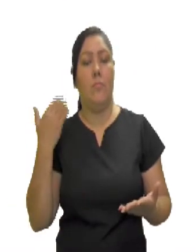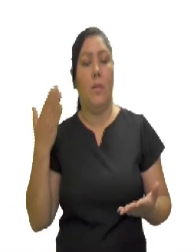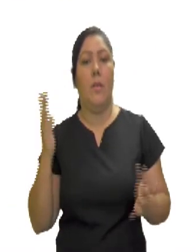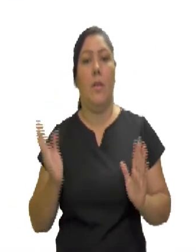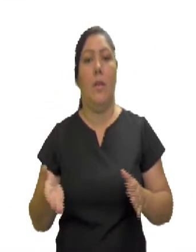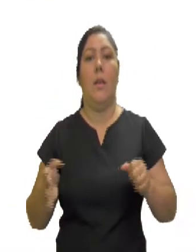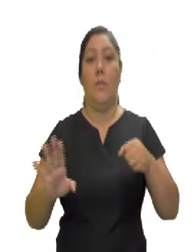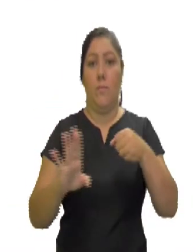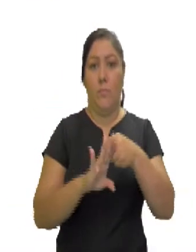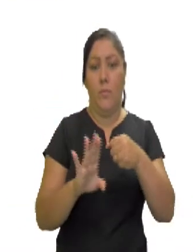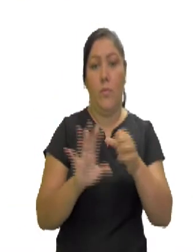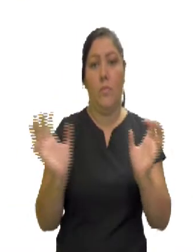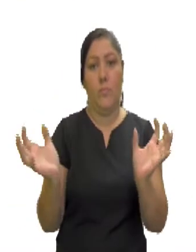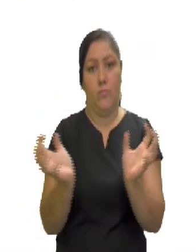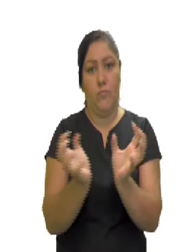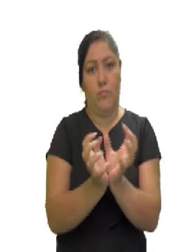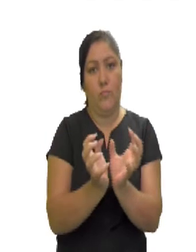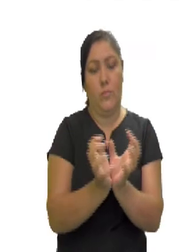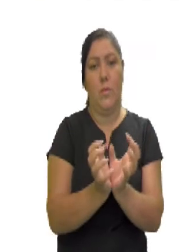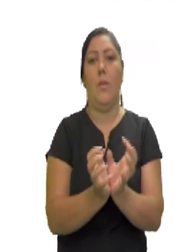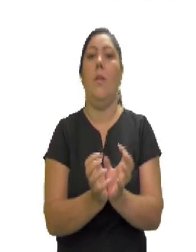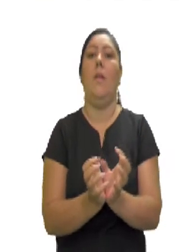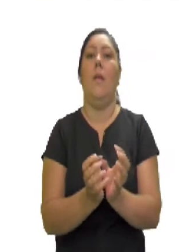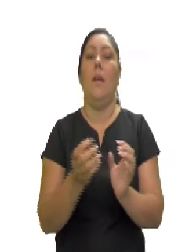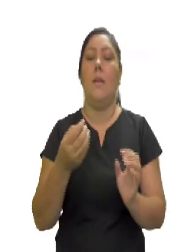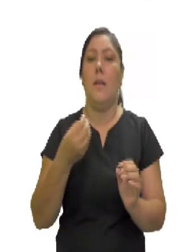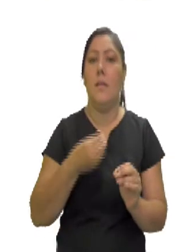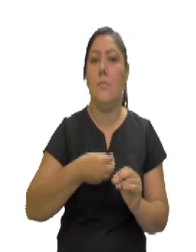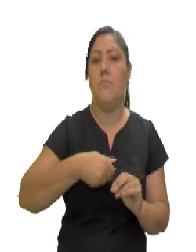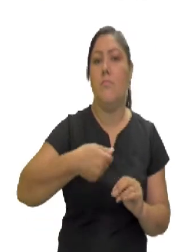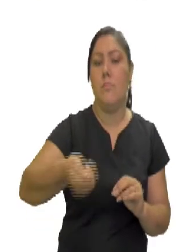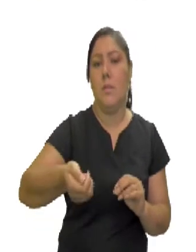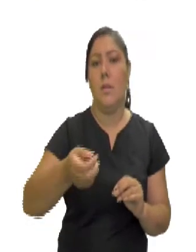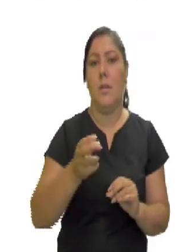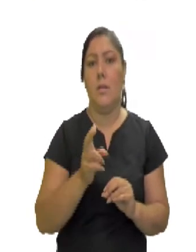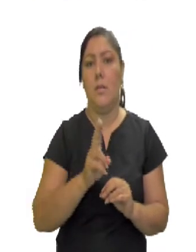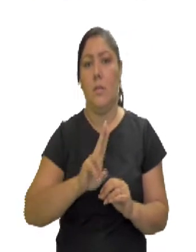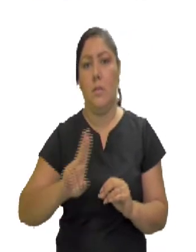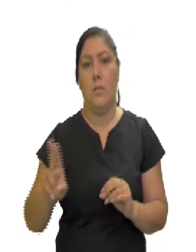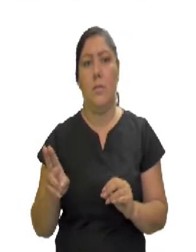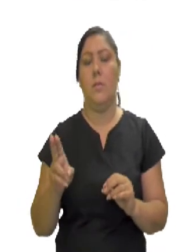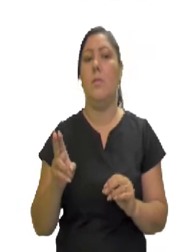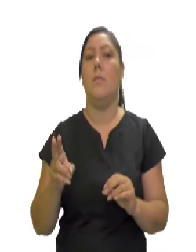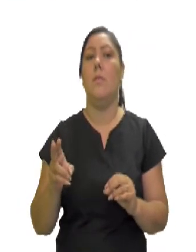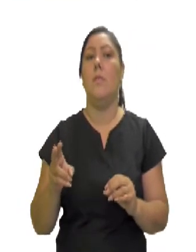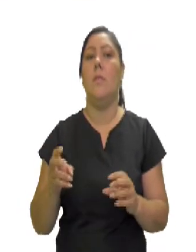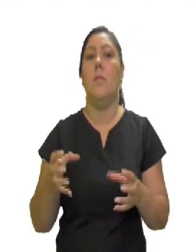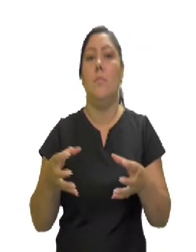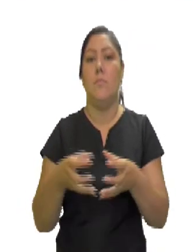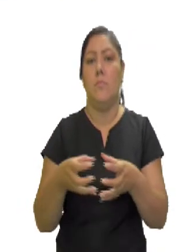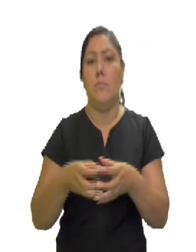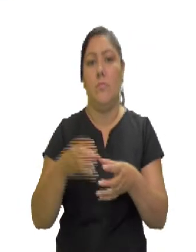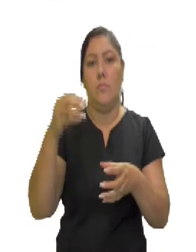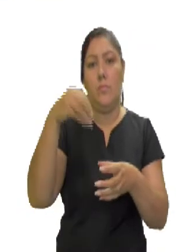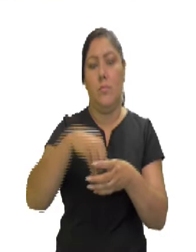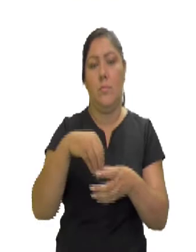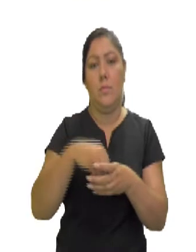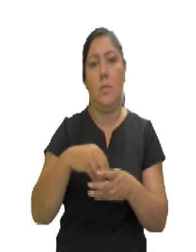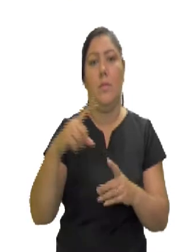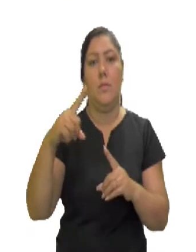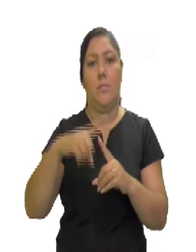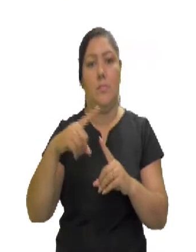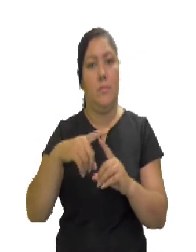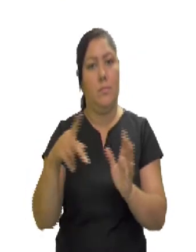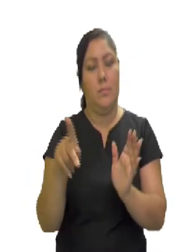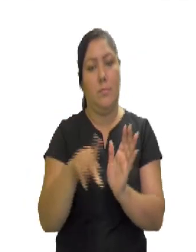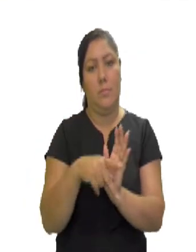substantivo coletivo, que é aquele que designa um conjunto de seres ou coisas de uma mesma espécie. Por exemplo,